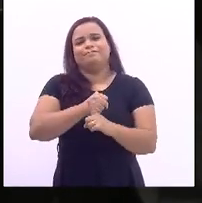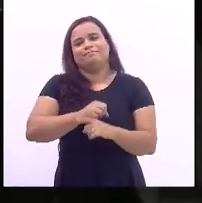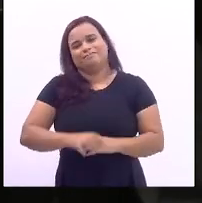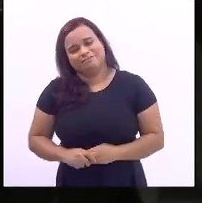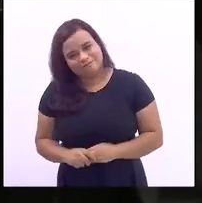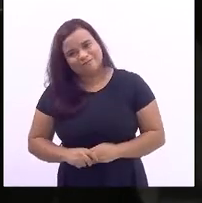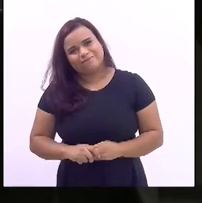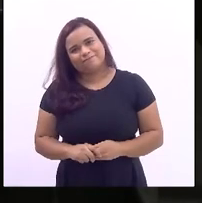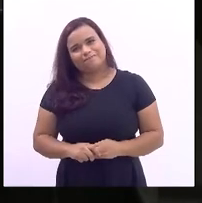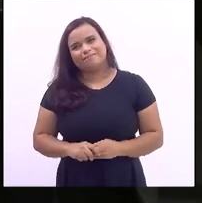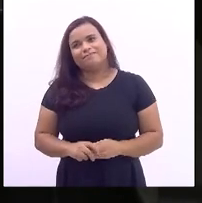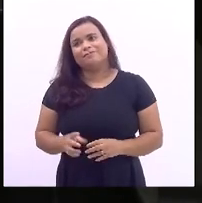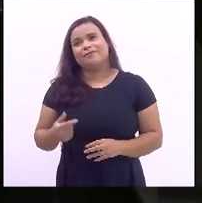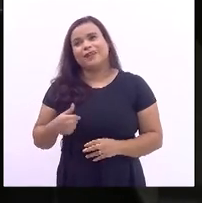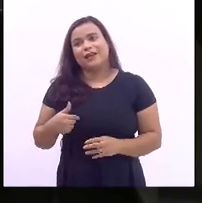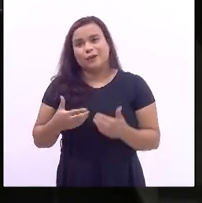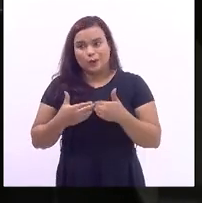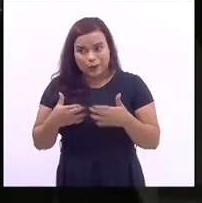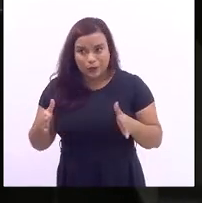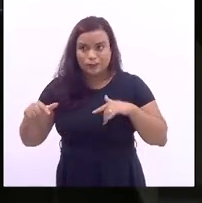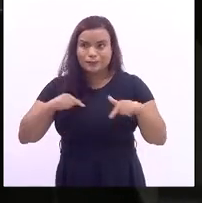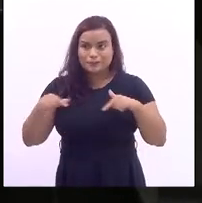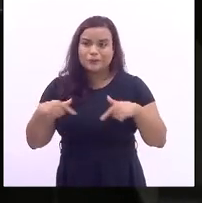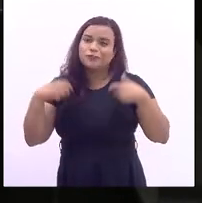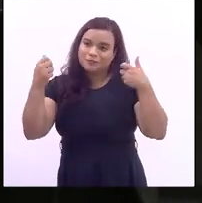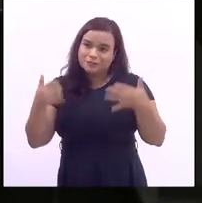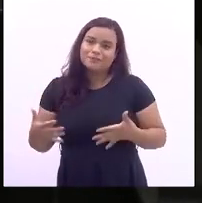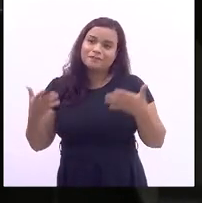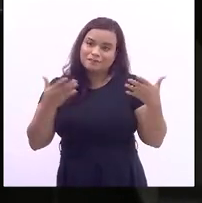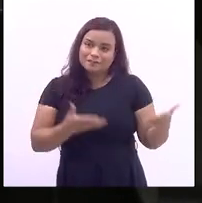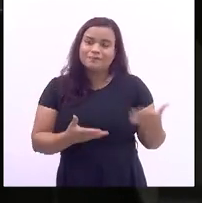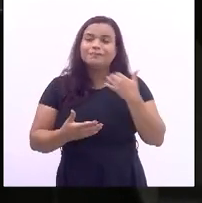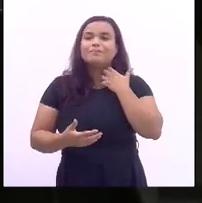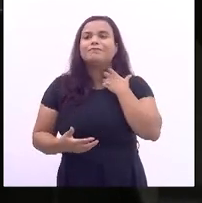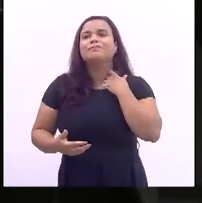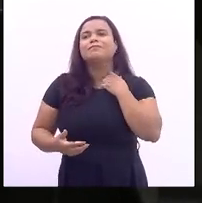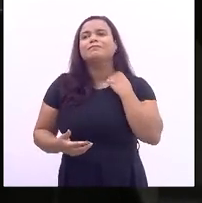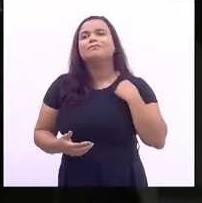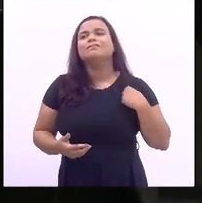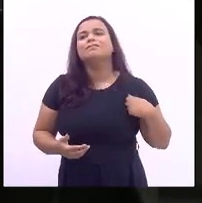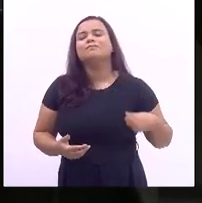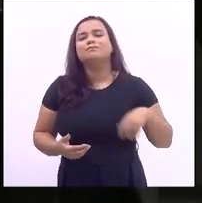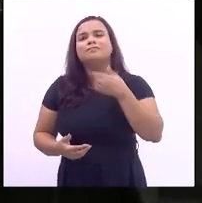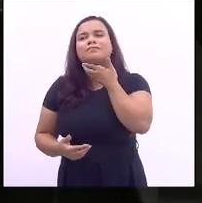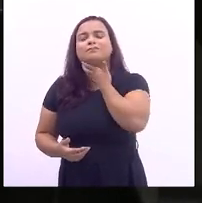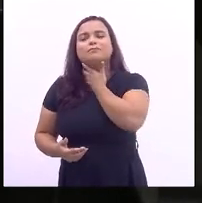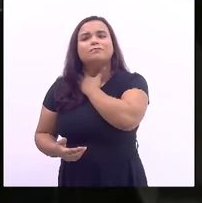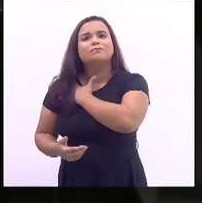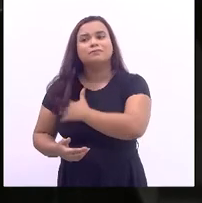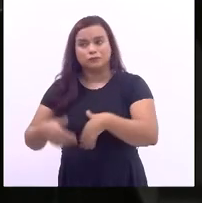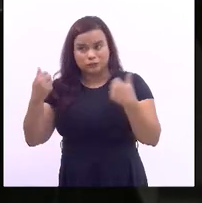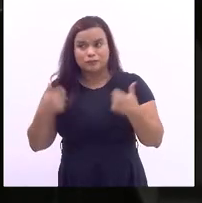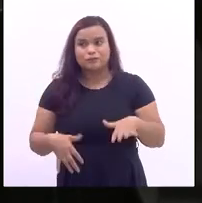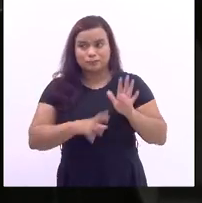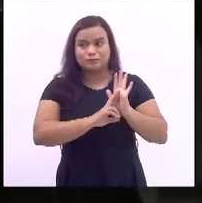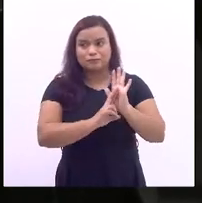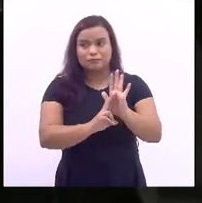tão que se abriu o expediente Inicial senhora Presidente fazendo essa referência